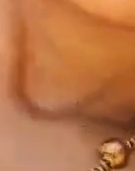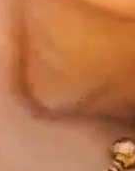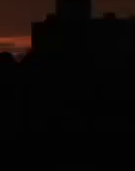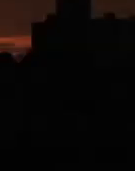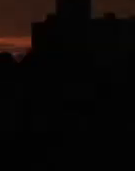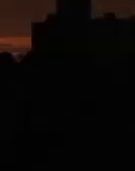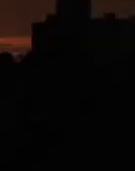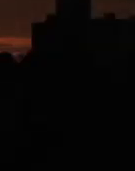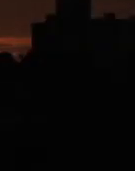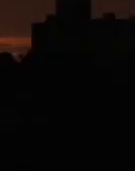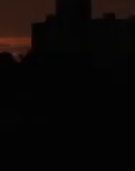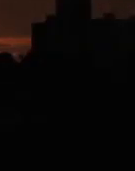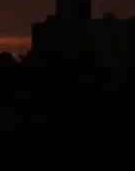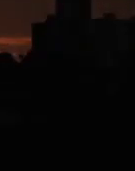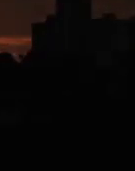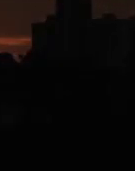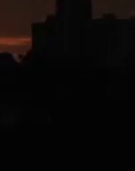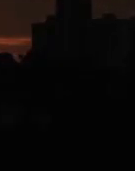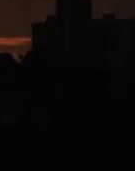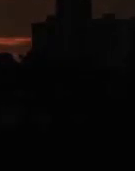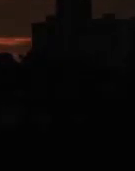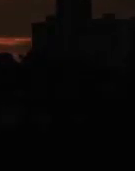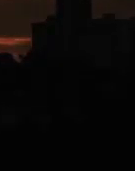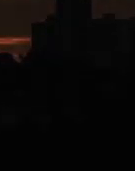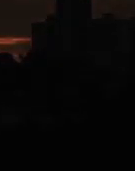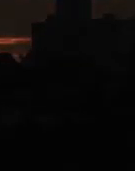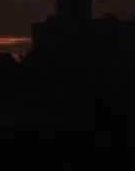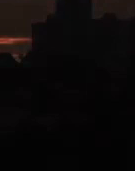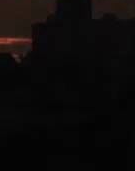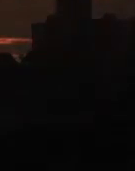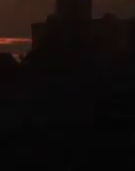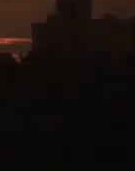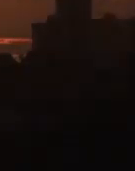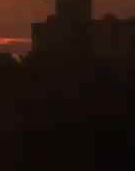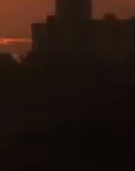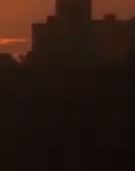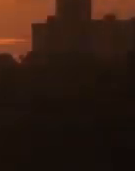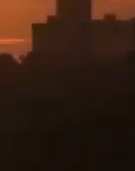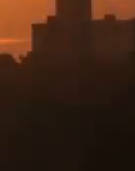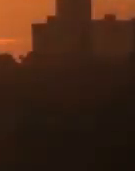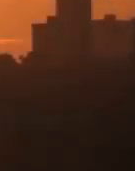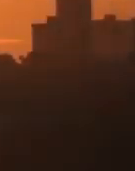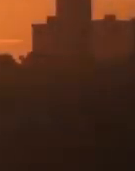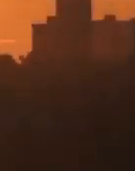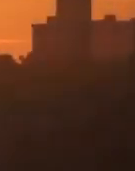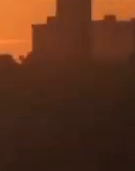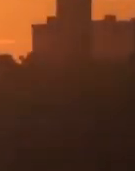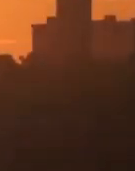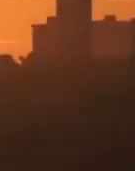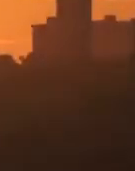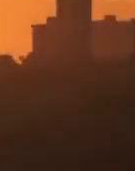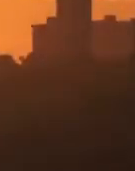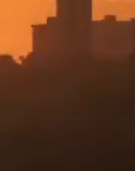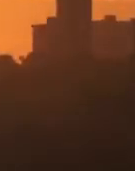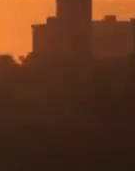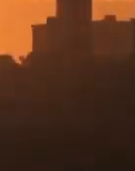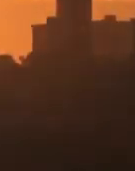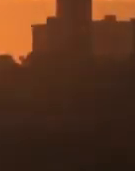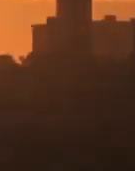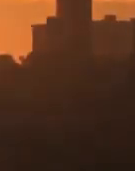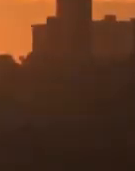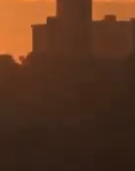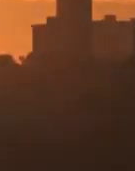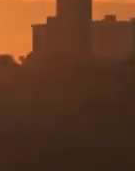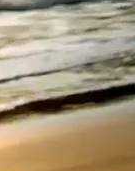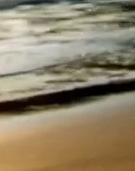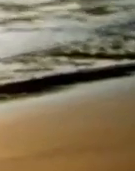Brasil. Deitado eternamente nesse esplêndido, ao som do mar e à luz do céu